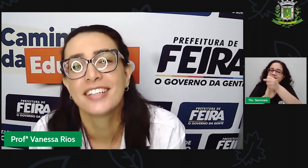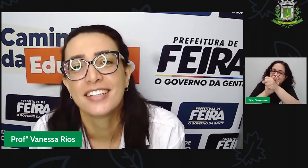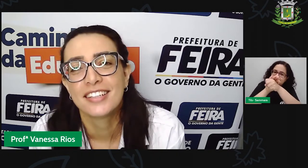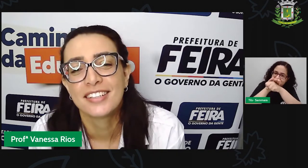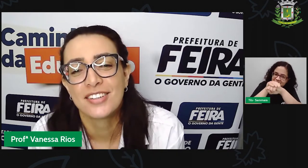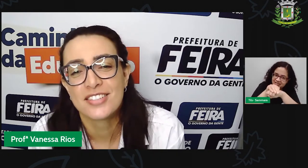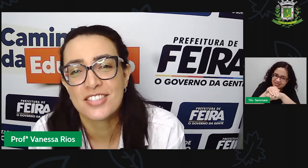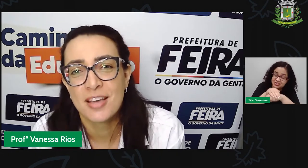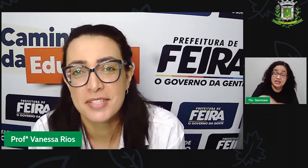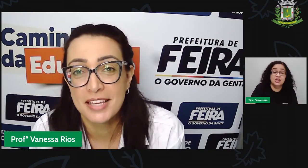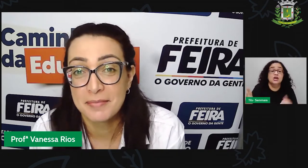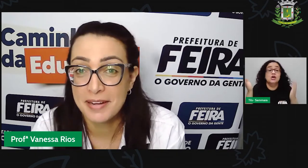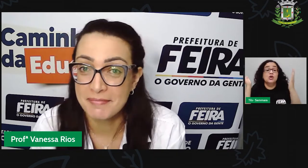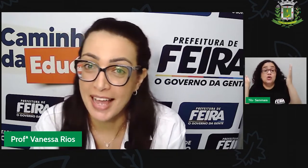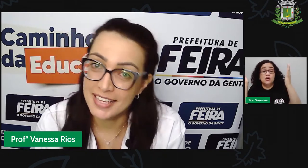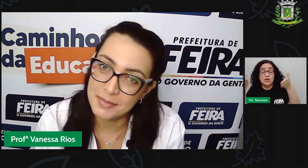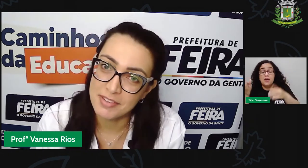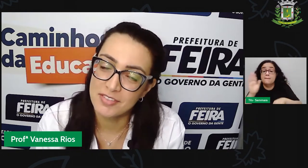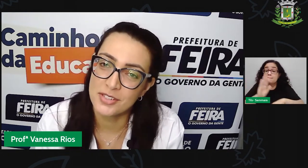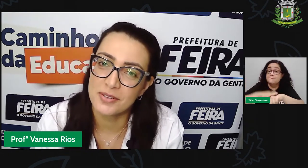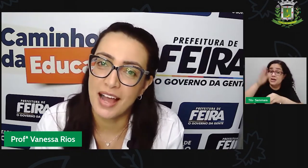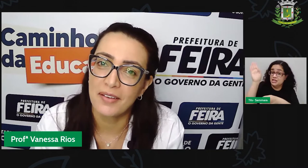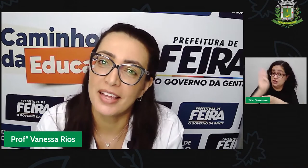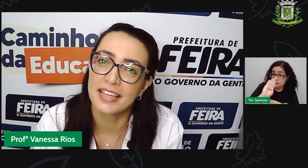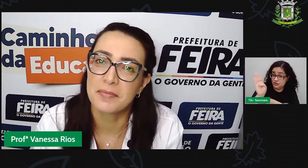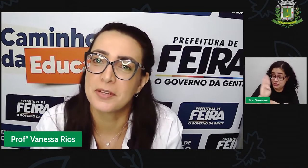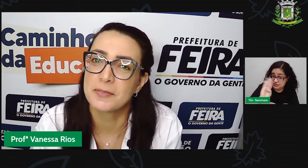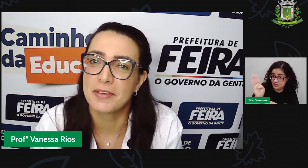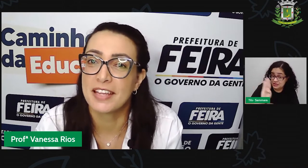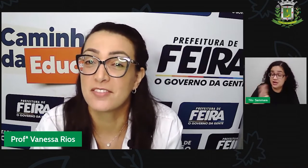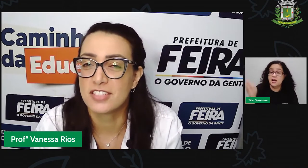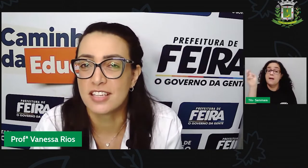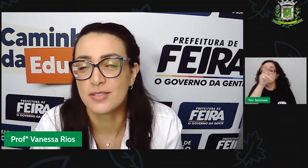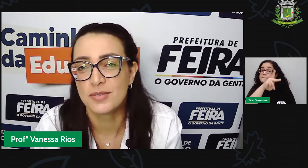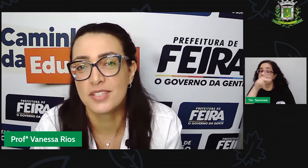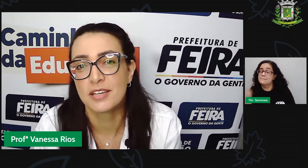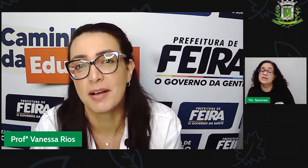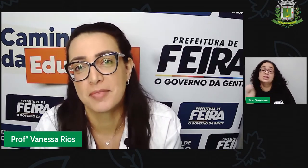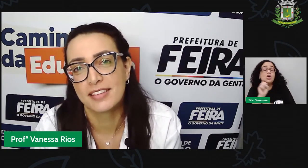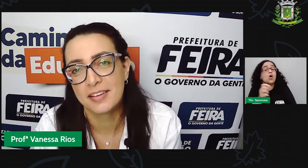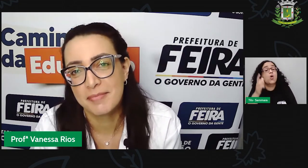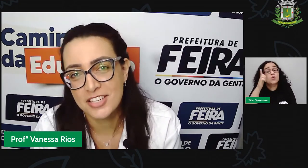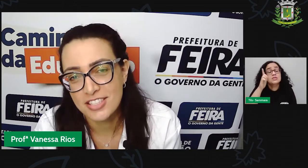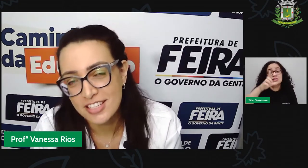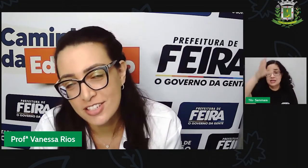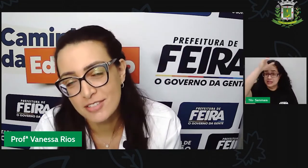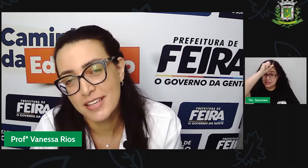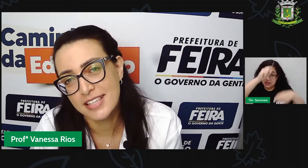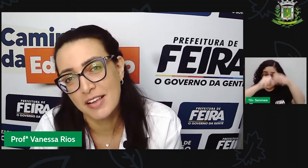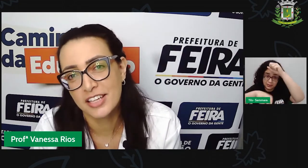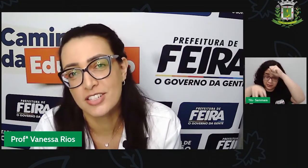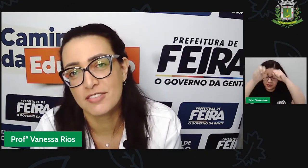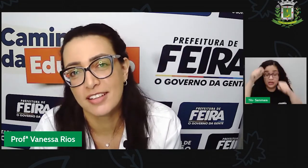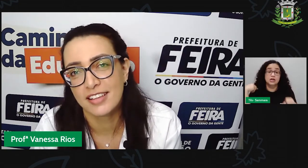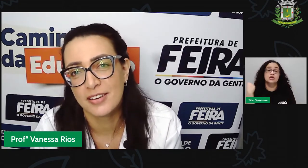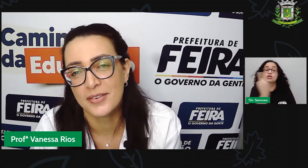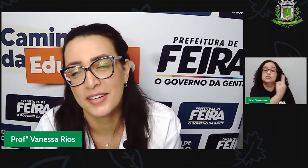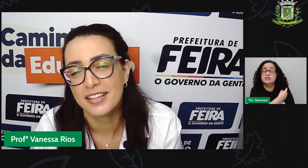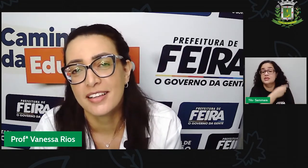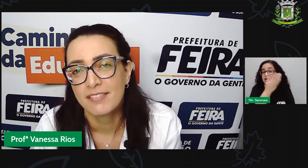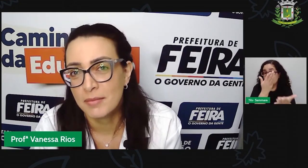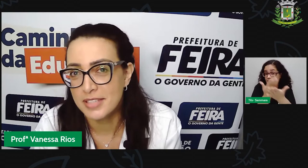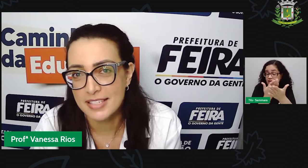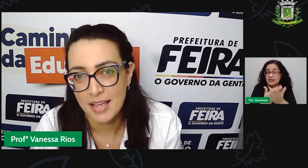noite. Nós estamos aqui para mais uma videoaula e a Pró espera que vocês consigam aprender bastante com essa aula que a gente vai ter